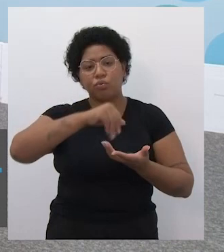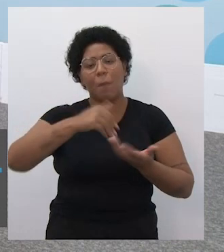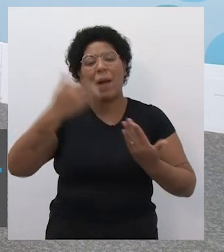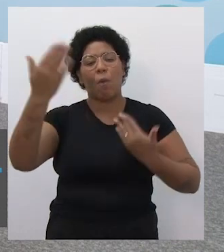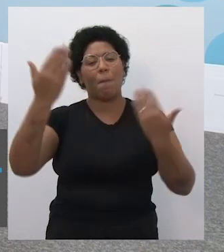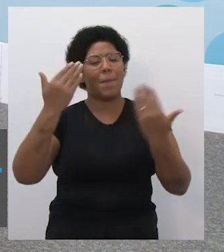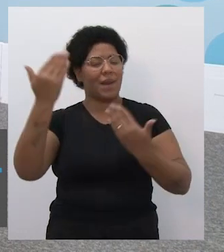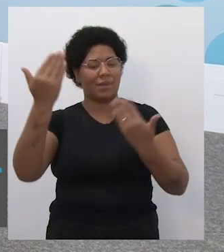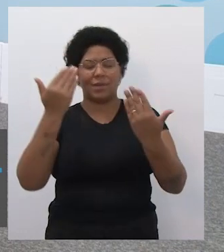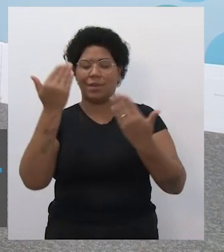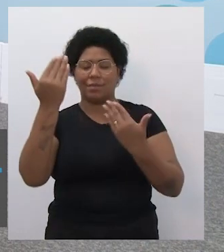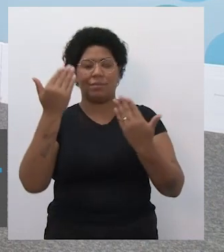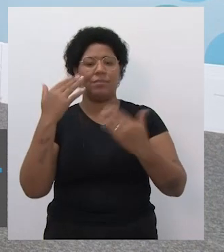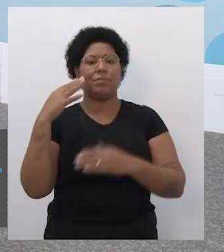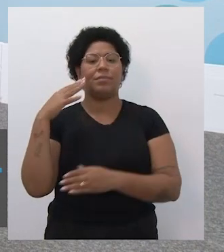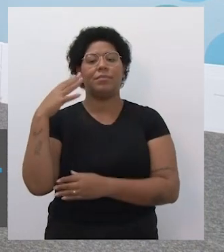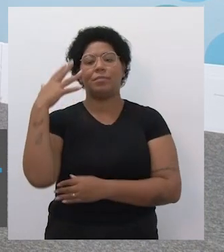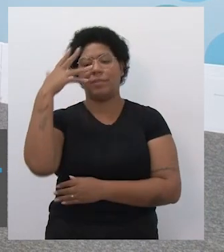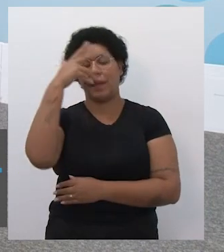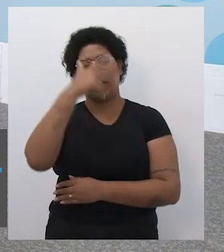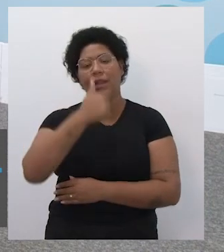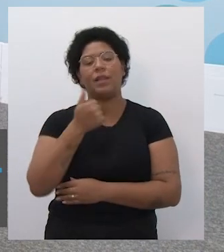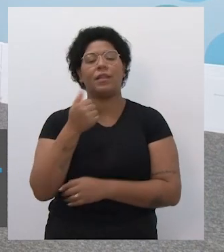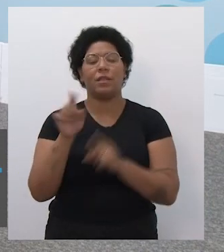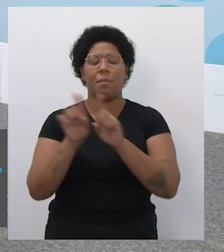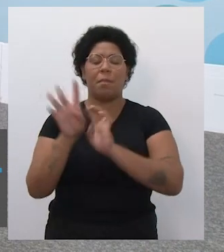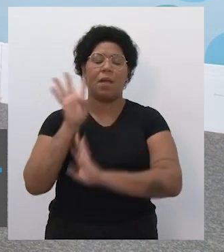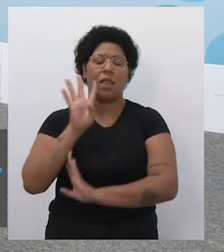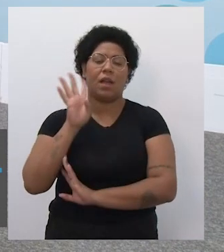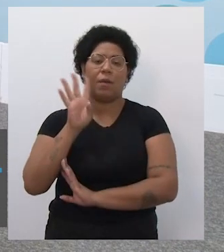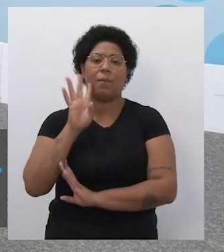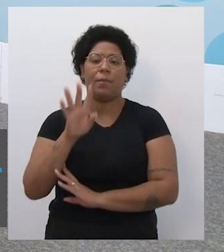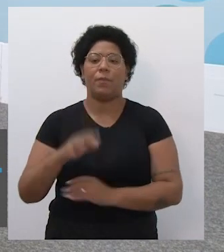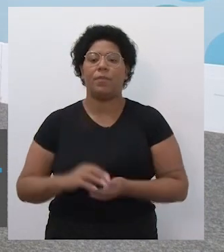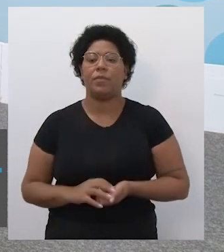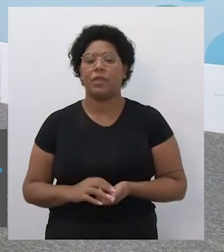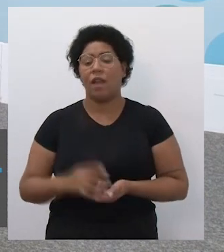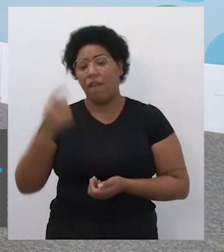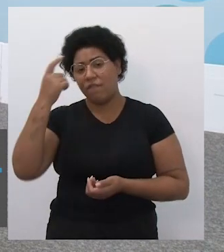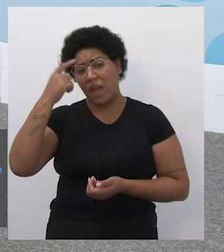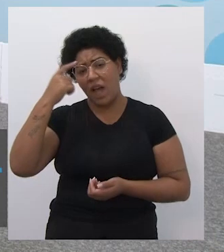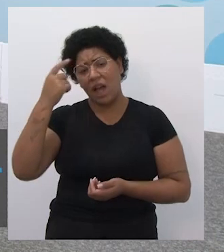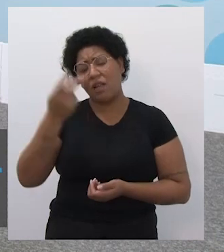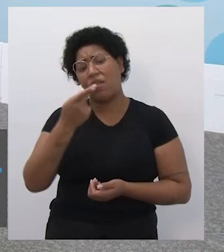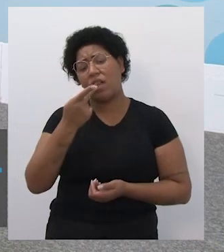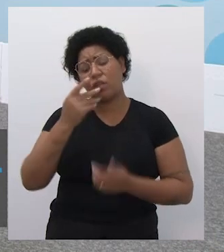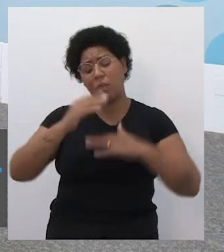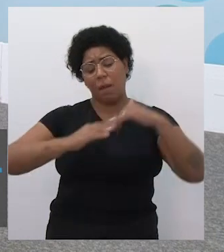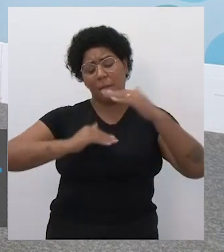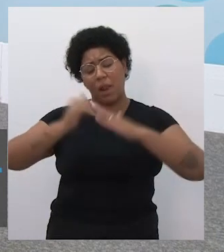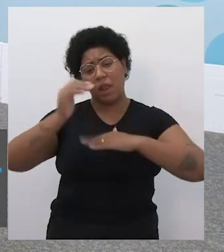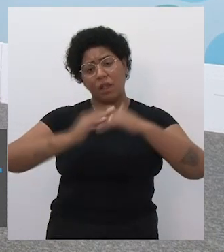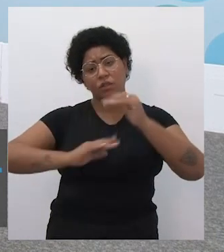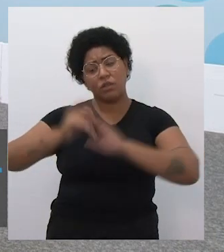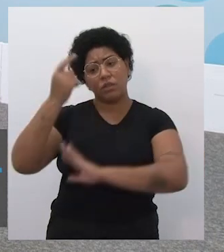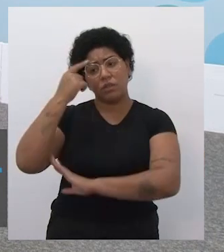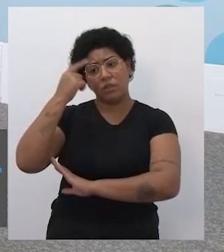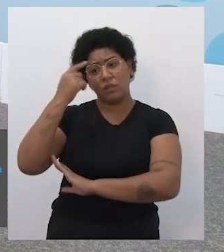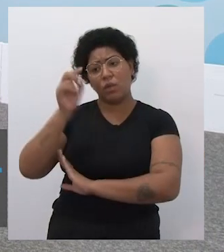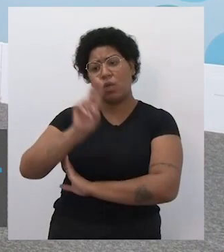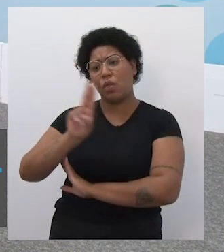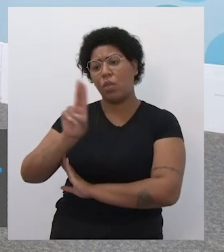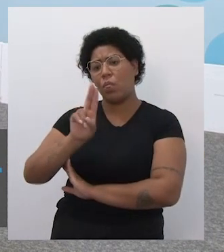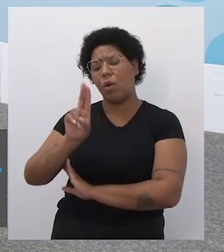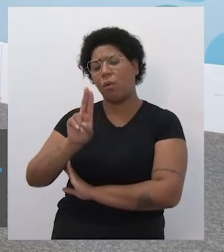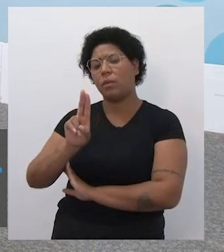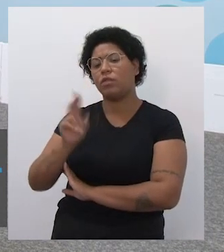vai fazendo associações super interessantes e é isso que o Tony Bates fala sobre o pensamento, a habilidade de pensamento que o Qual é o docente nome deve do ter. filme que eu não conheço? Eu